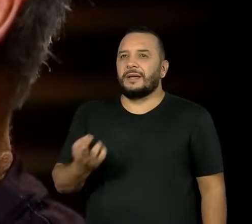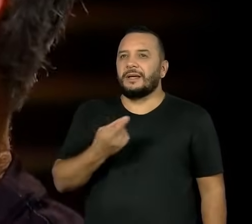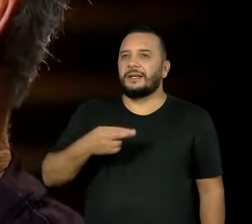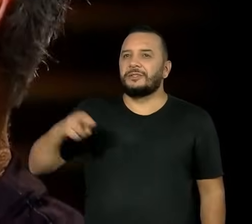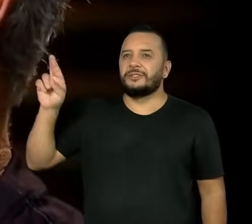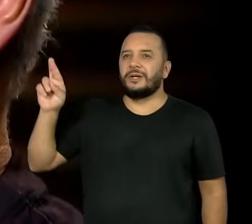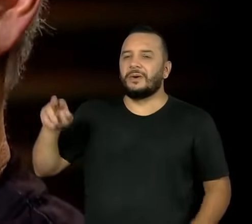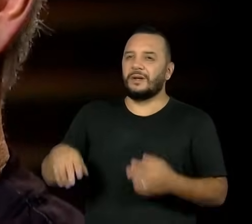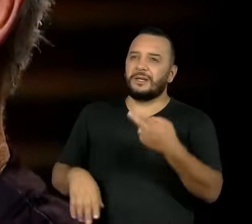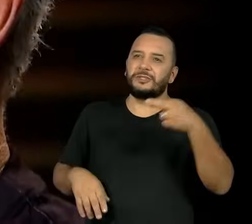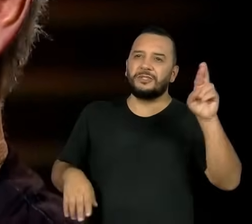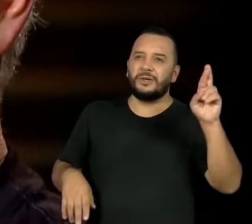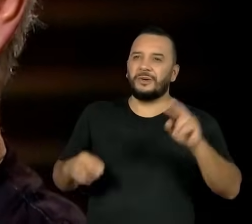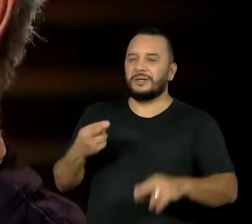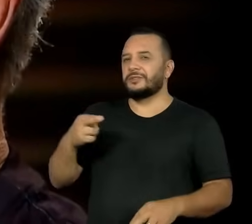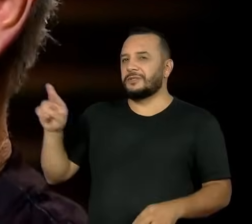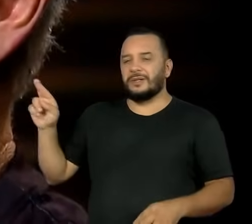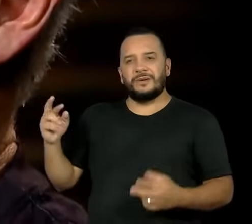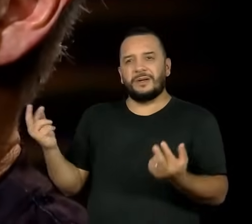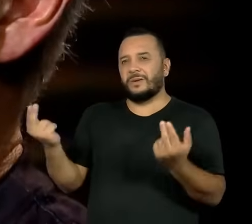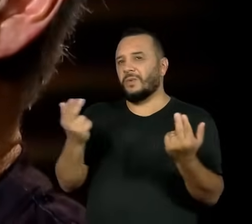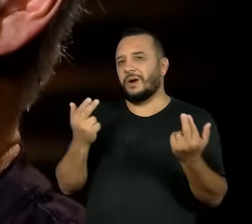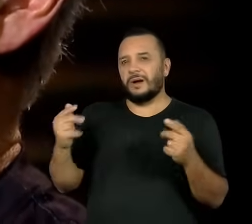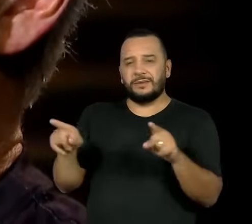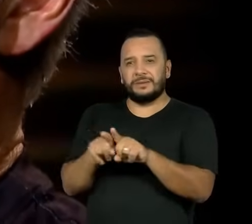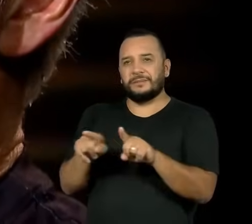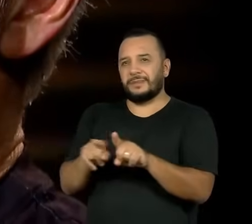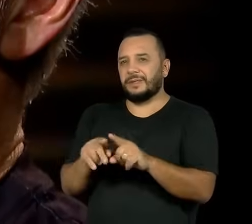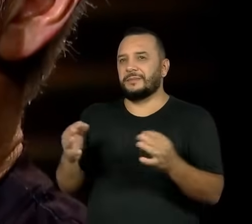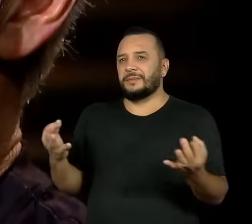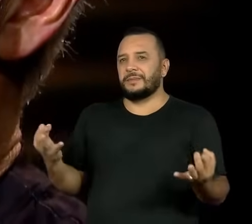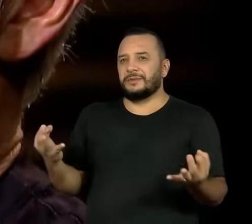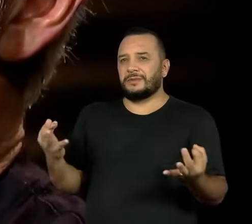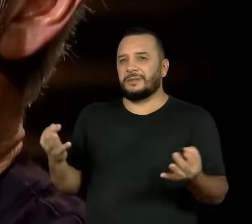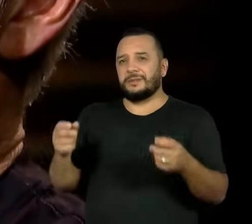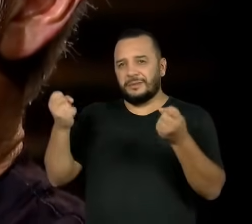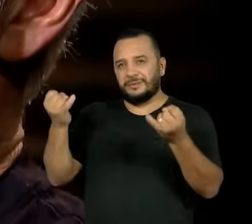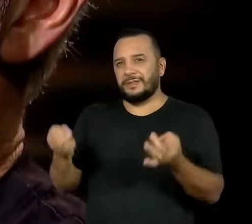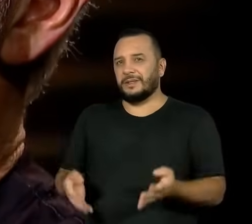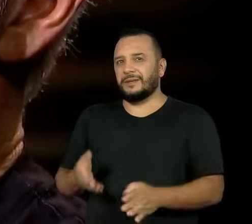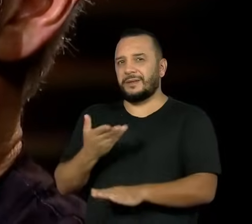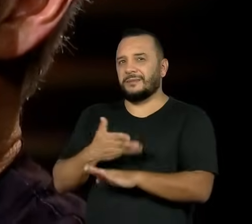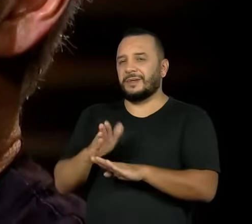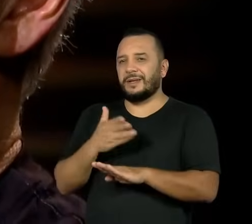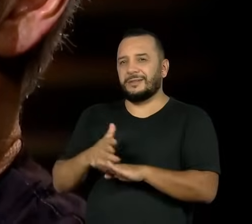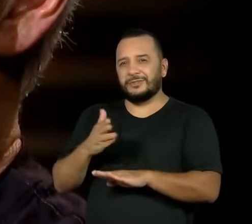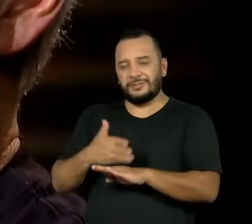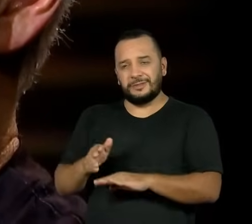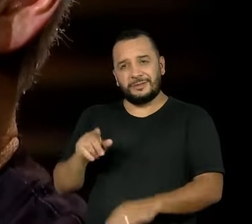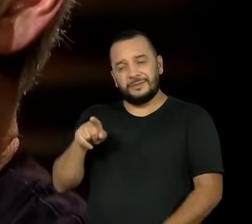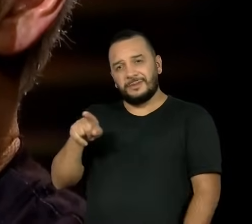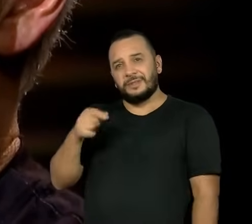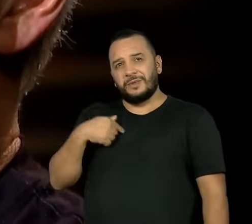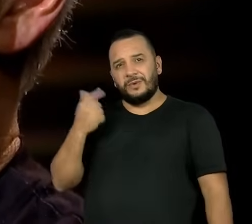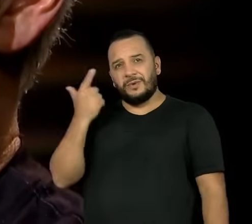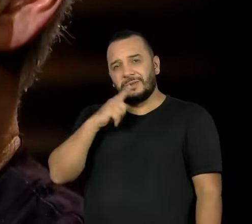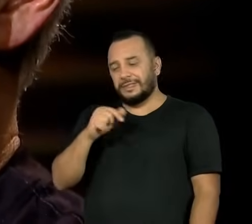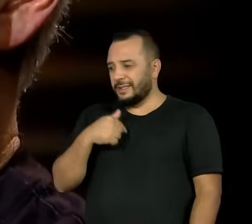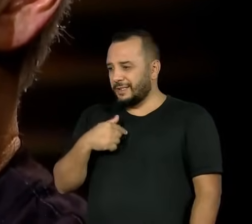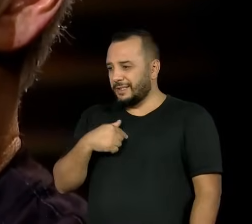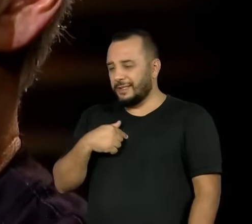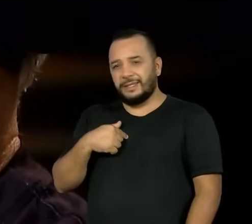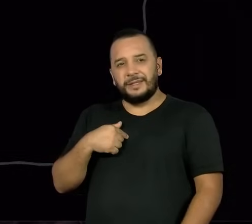a mesma coisa que a meditação está falando, é uma prática. É uma prática de você conseguir ficar no presente. Essa